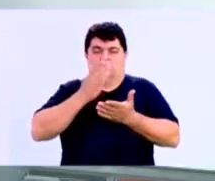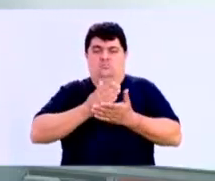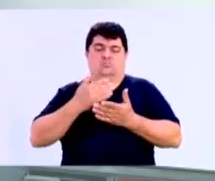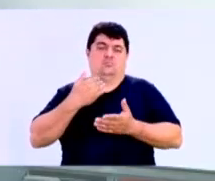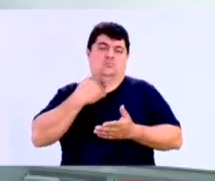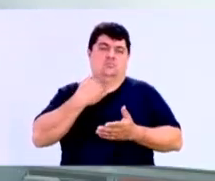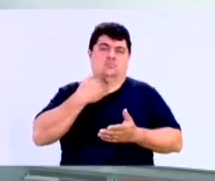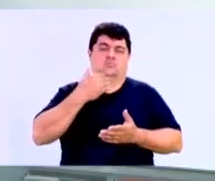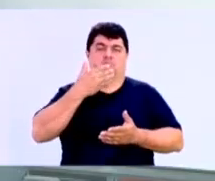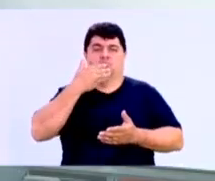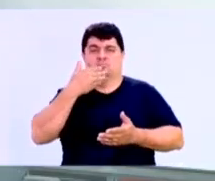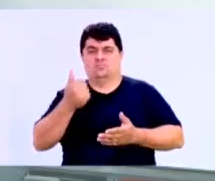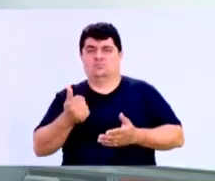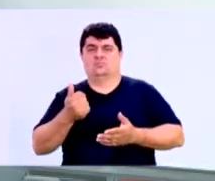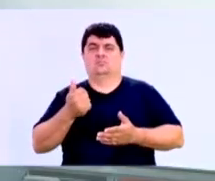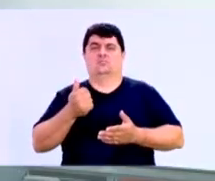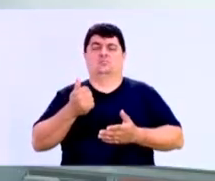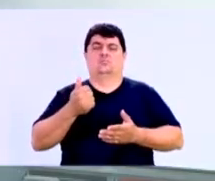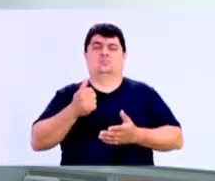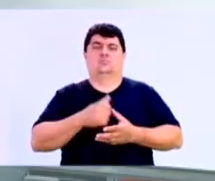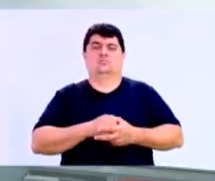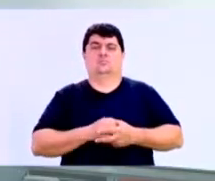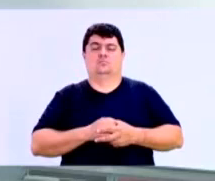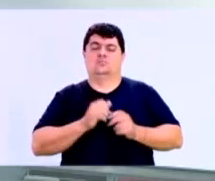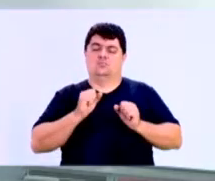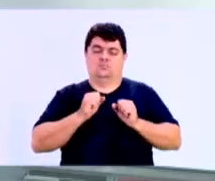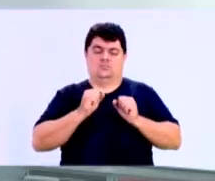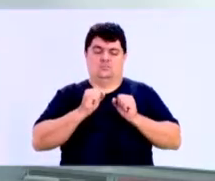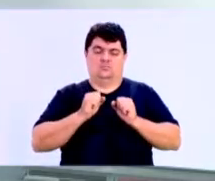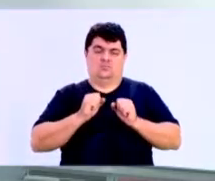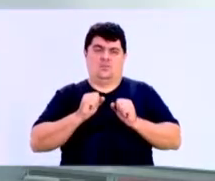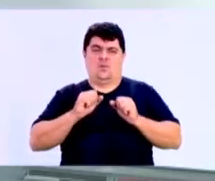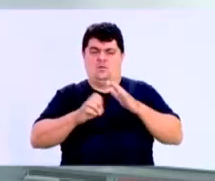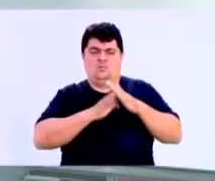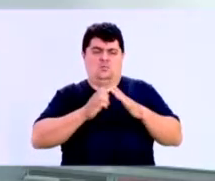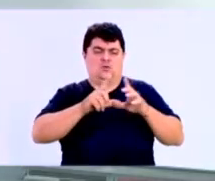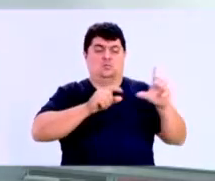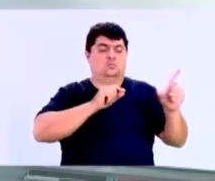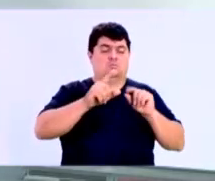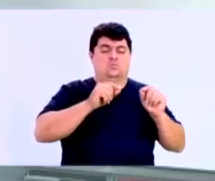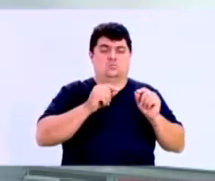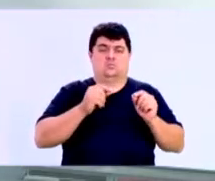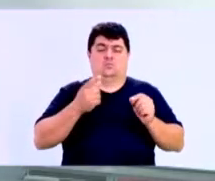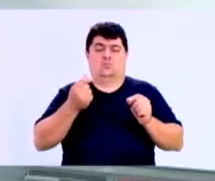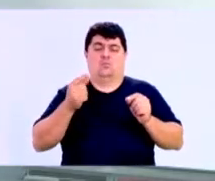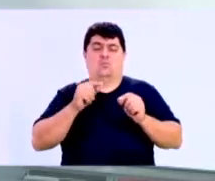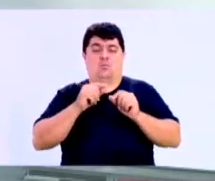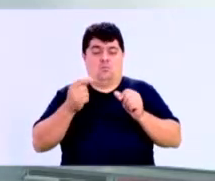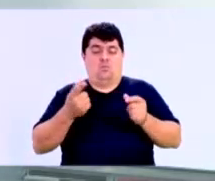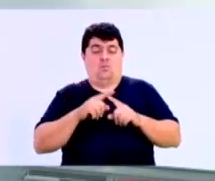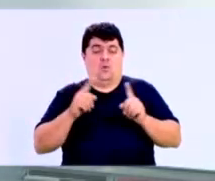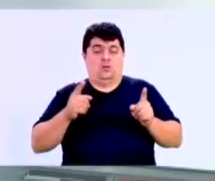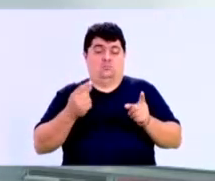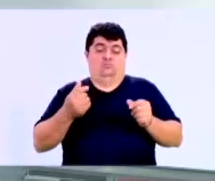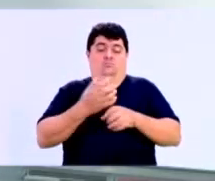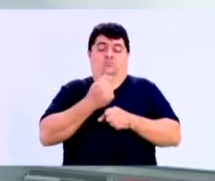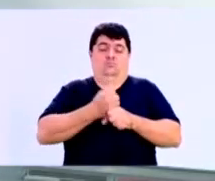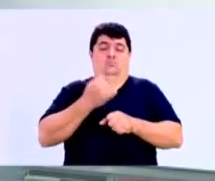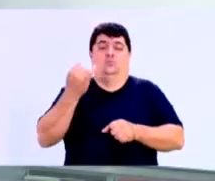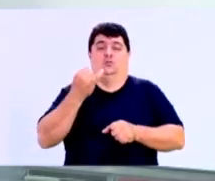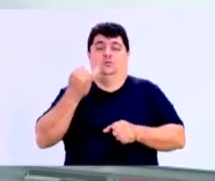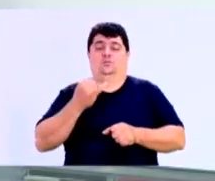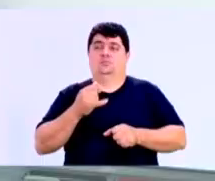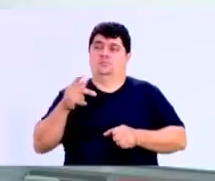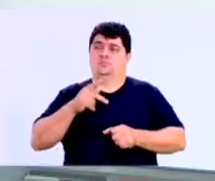pelos bancos ou por instituições financeiras é melhor? Pode ser, essa decisão é da empresa, mas esses cálculos vão te ajudar a tomar essa decisão.